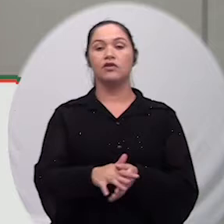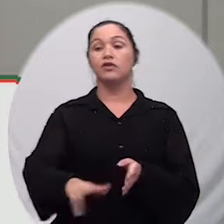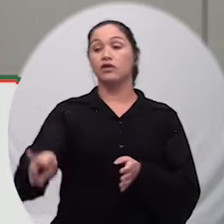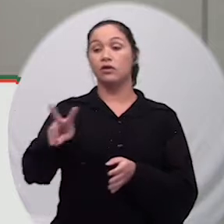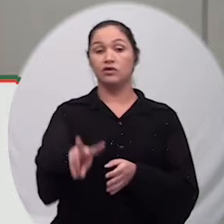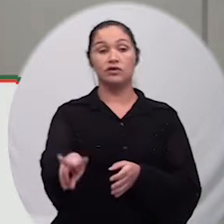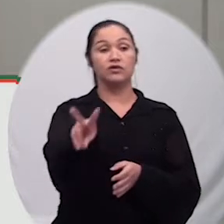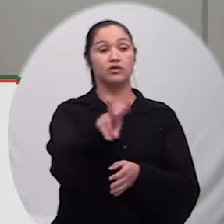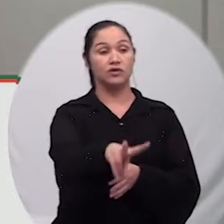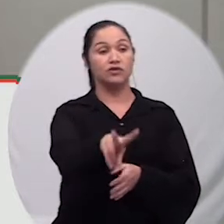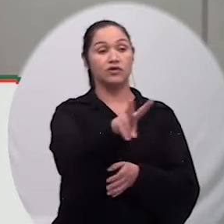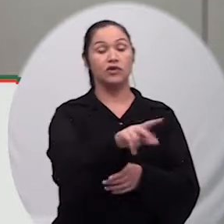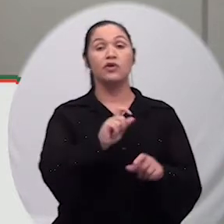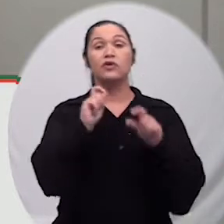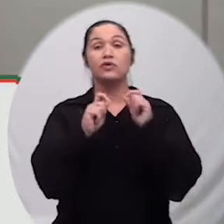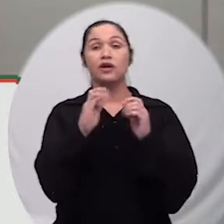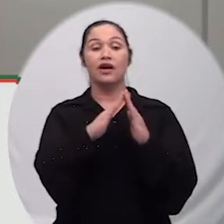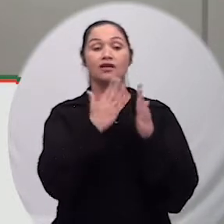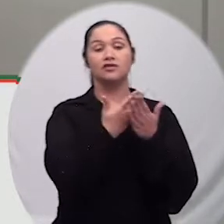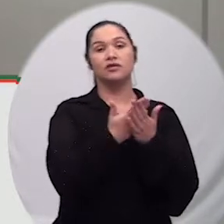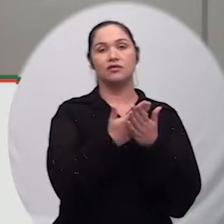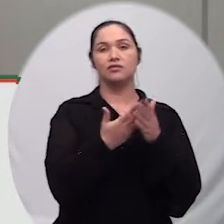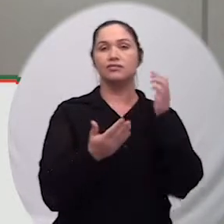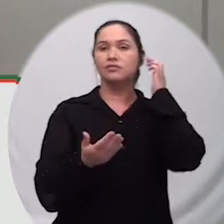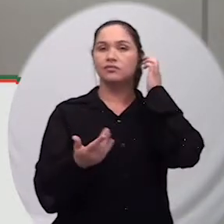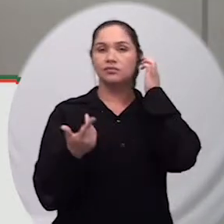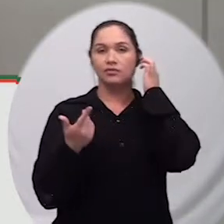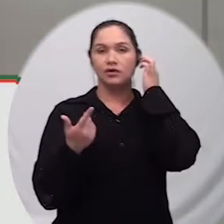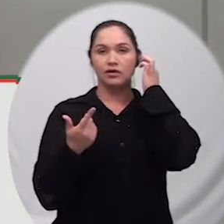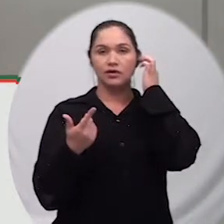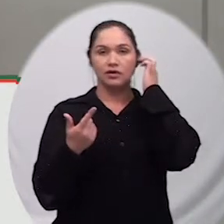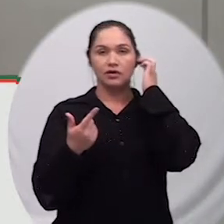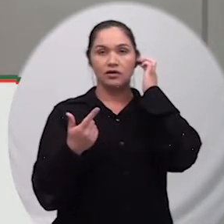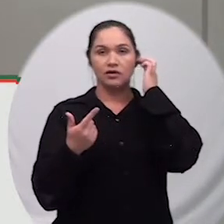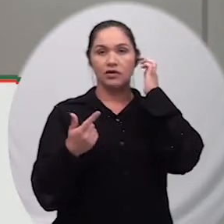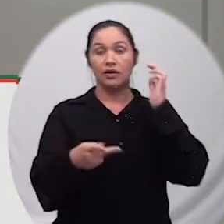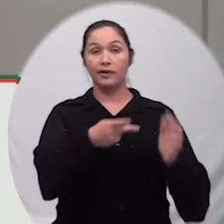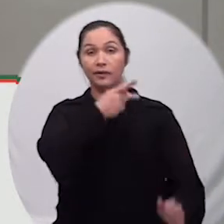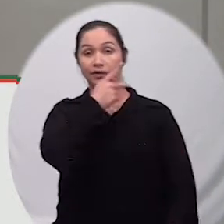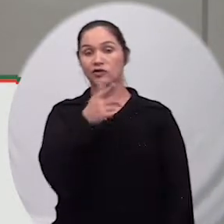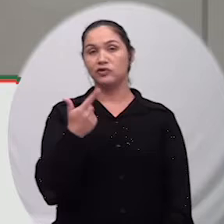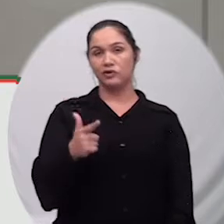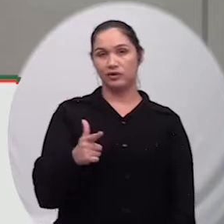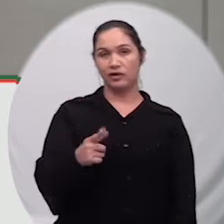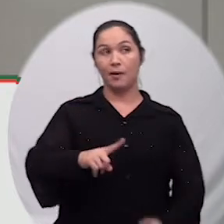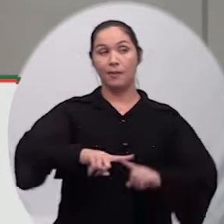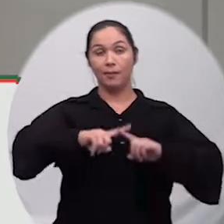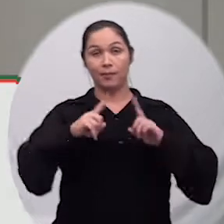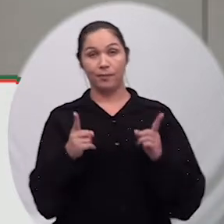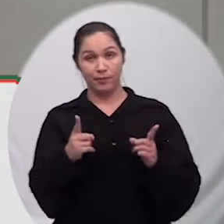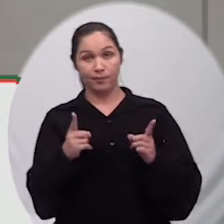a escola sem partido, né? Que ainda está sendo discutido na Câmara Federal,